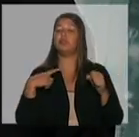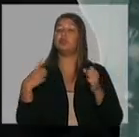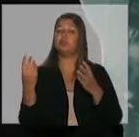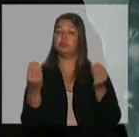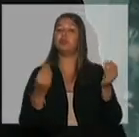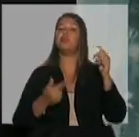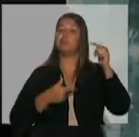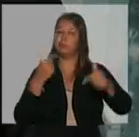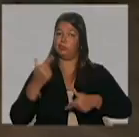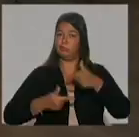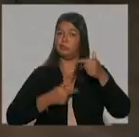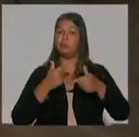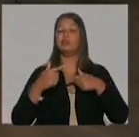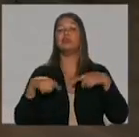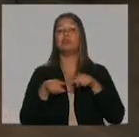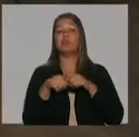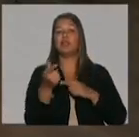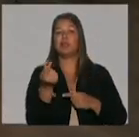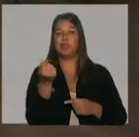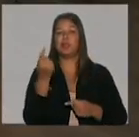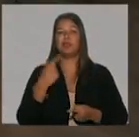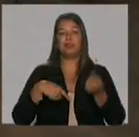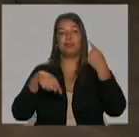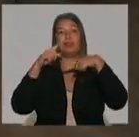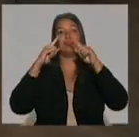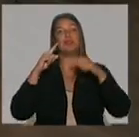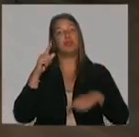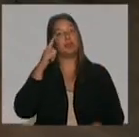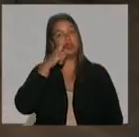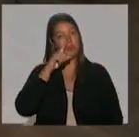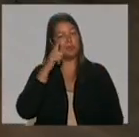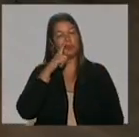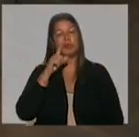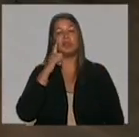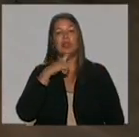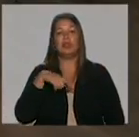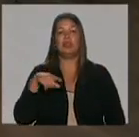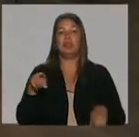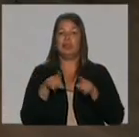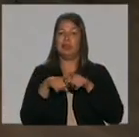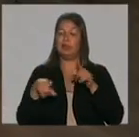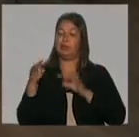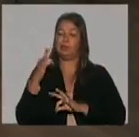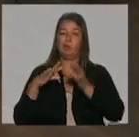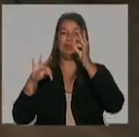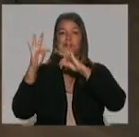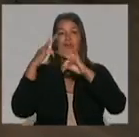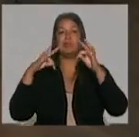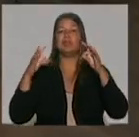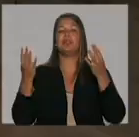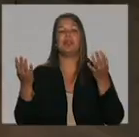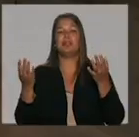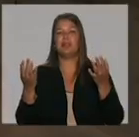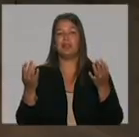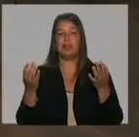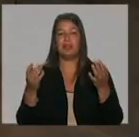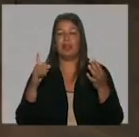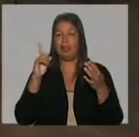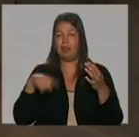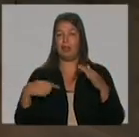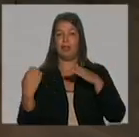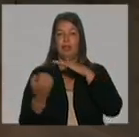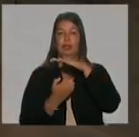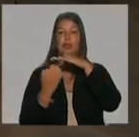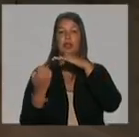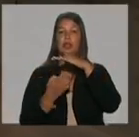gera, obviamente, muitos empregos e renda. Né, isso que o deputado... Empresas de economia limpa, né? Claro. Empresas de tecnologia de ponta. Perfeito. São